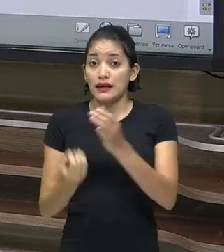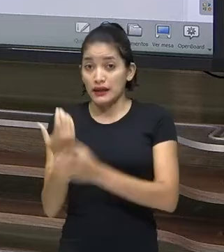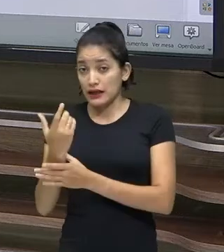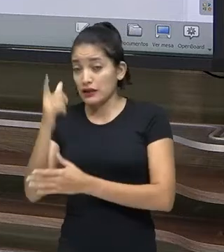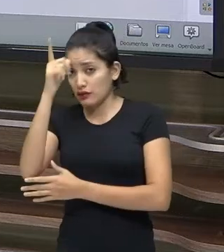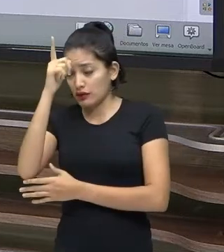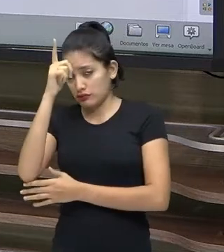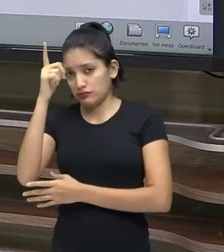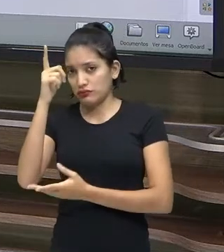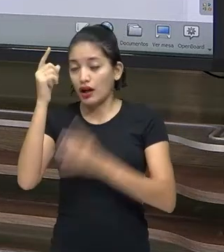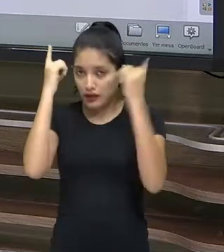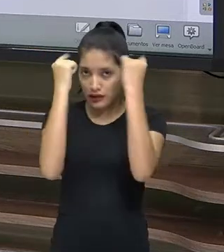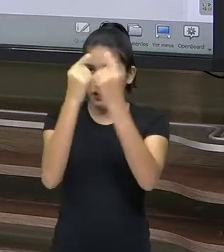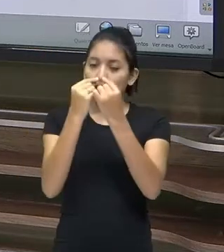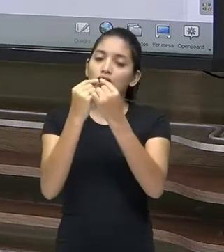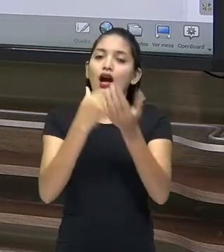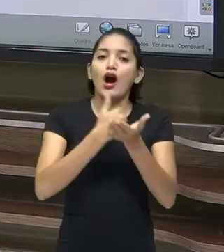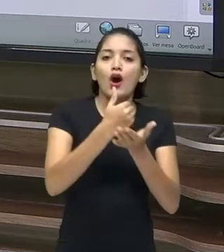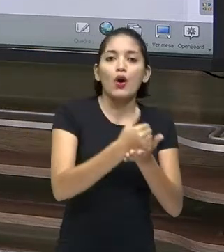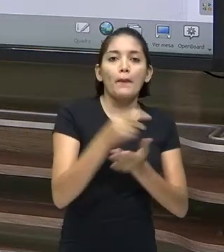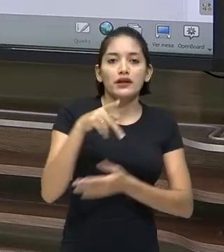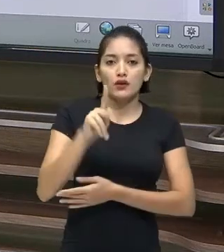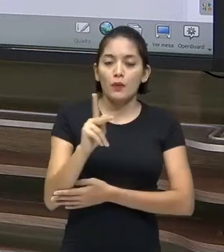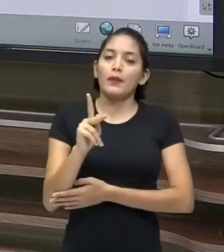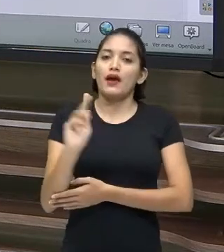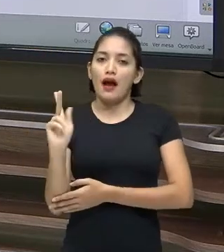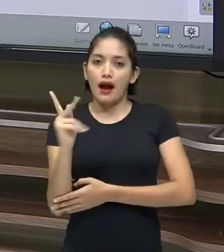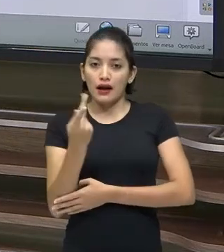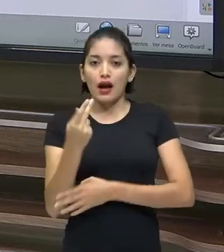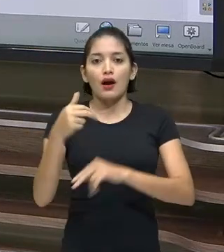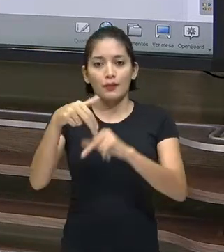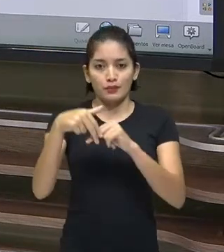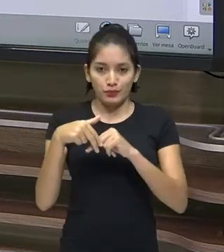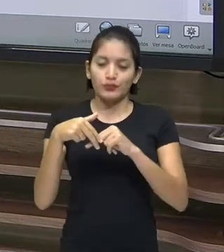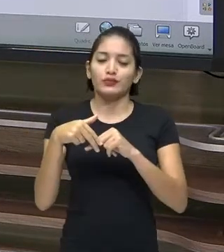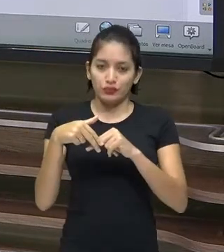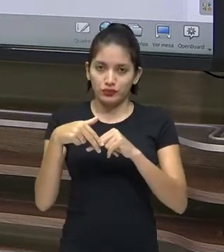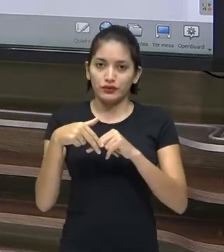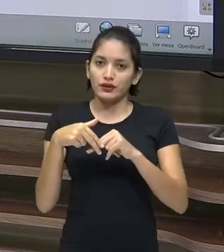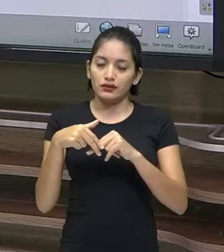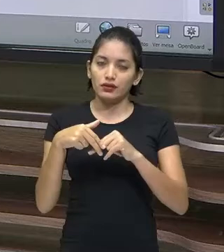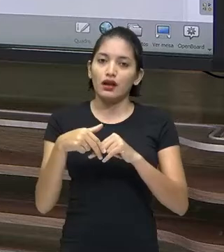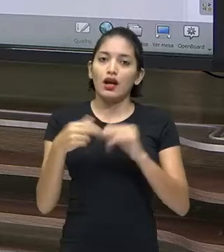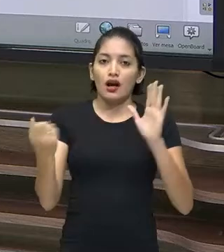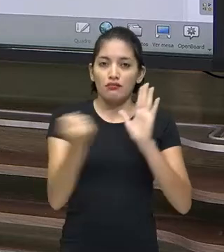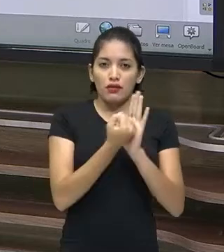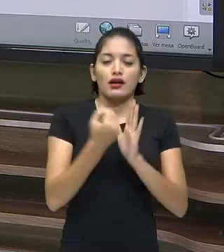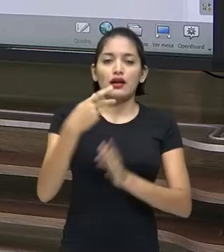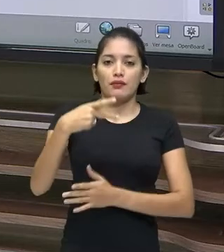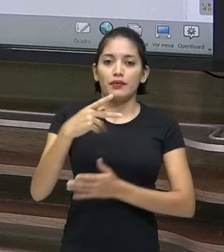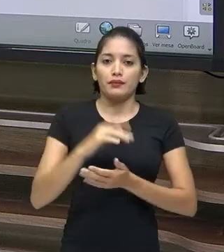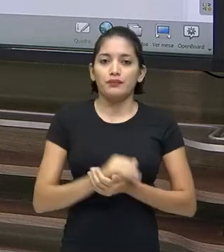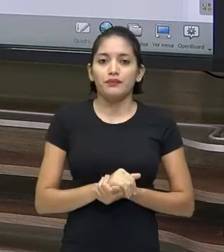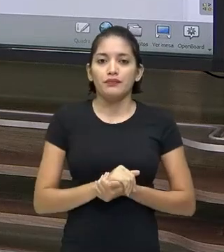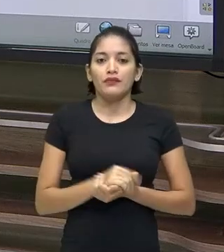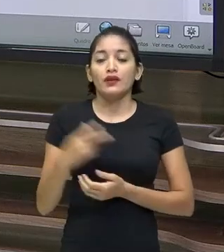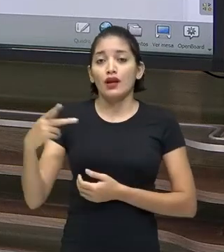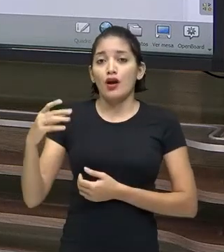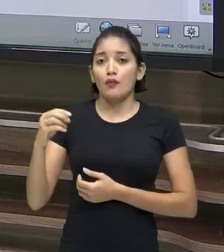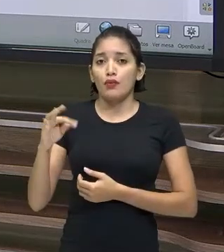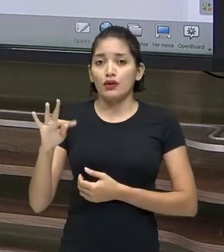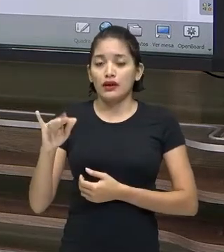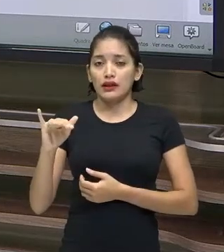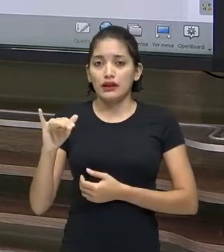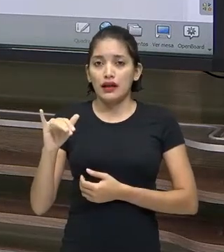ela começa com pH, por isso que o símbolo do fósforo é o P. Já no caso do potássio, é latim, né? Então